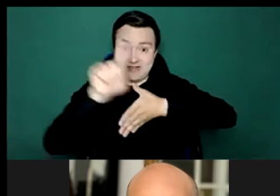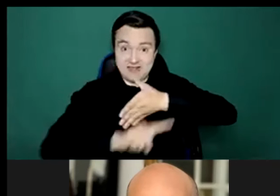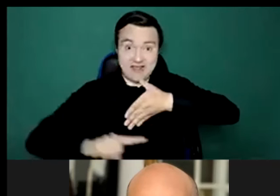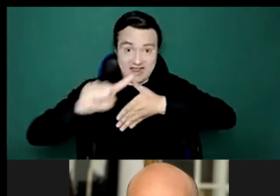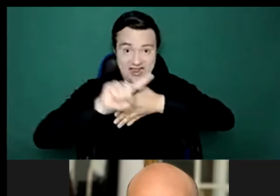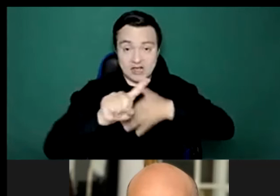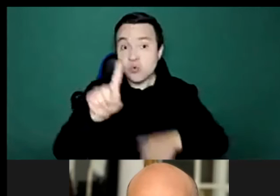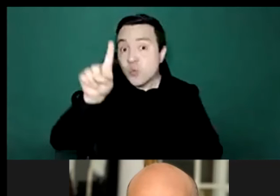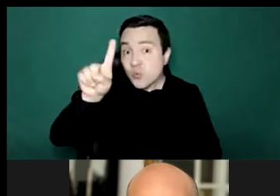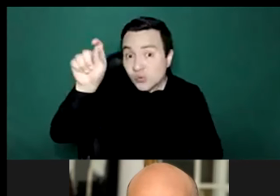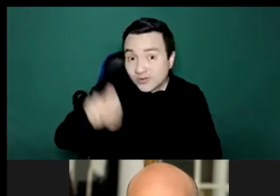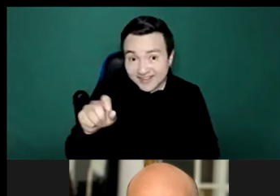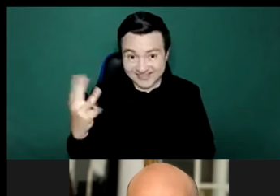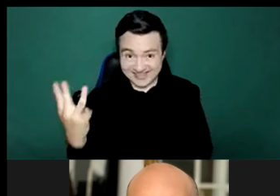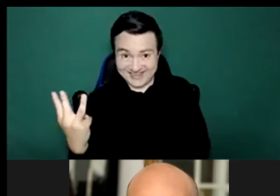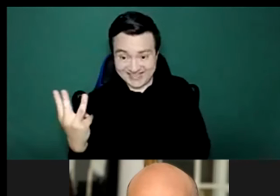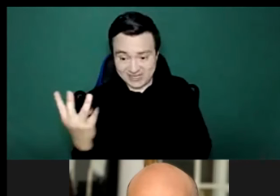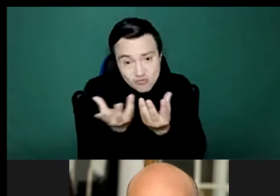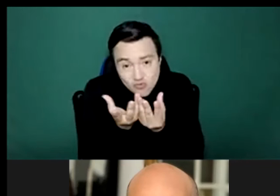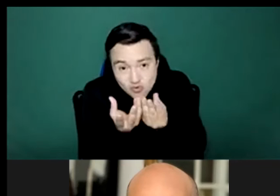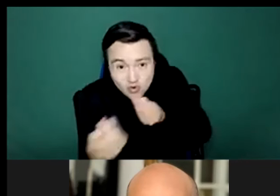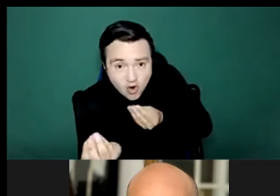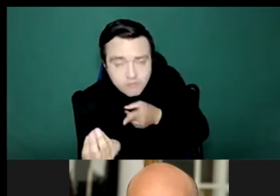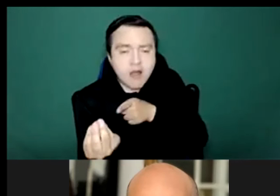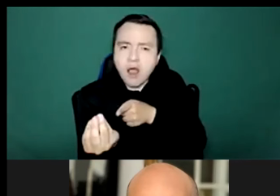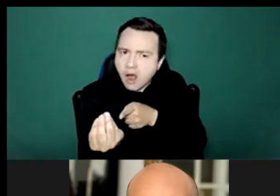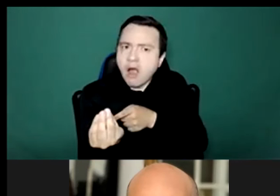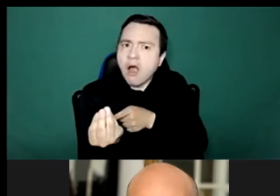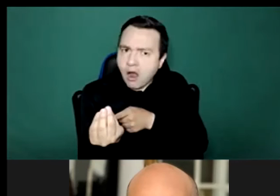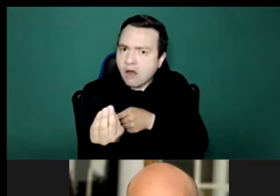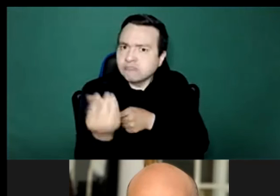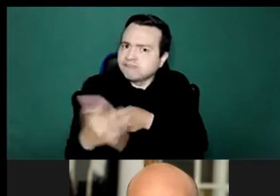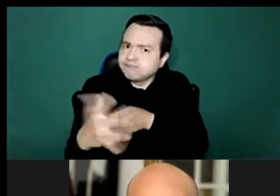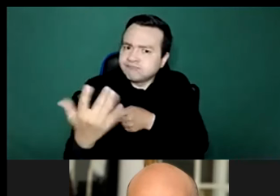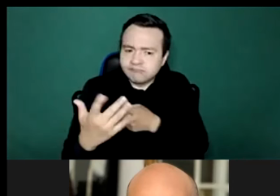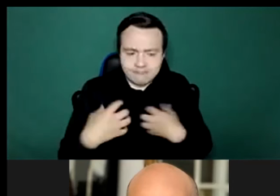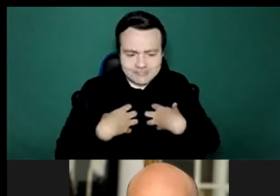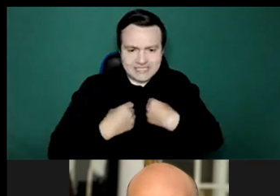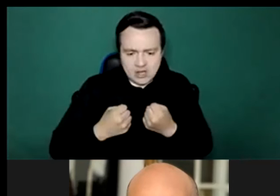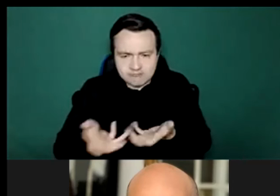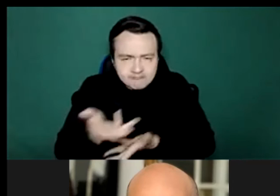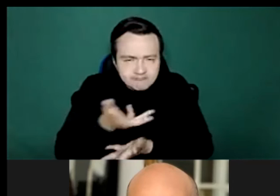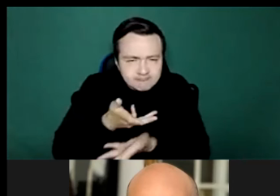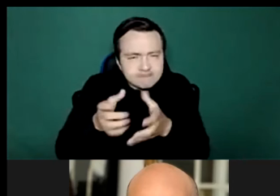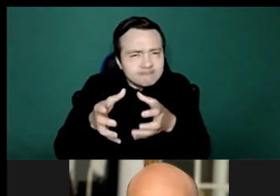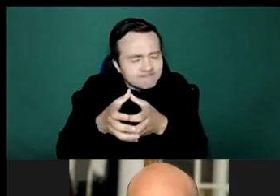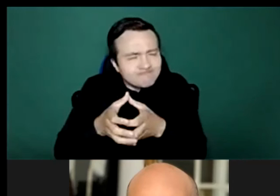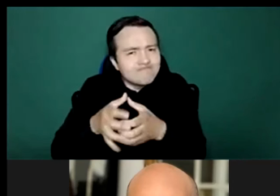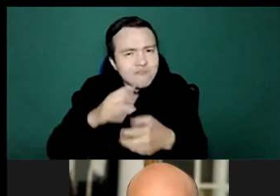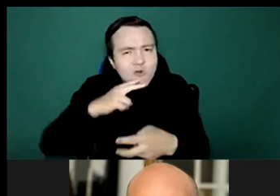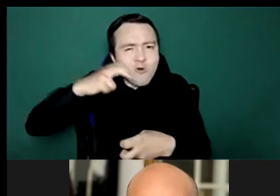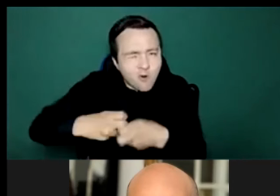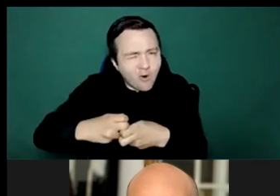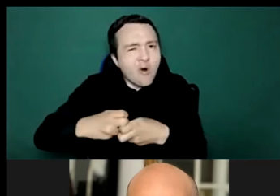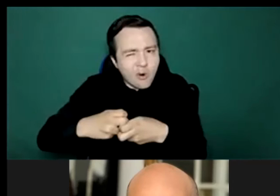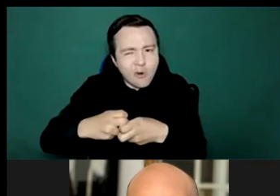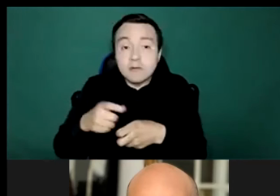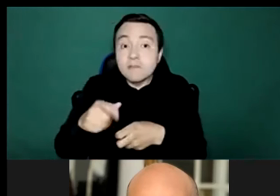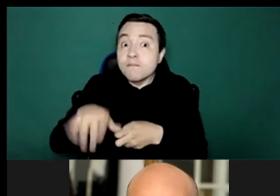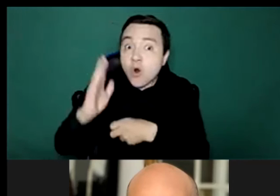a búsqueda da atenção em saúde, sendo maior a proporção em la população mais pobre. Mientras que